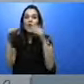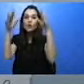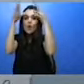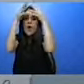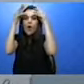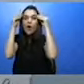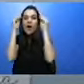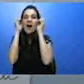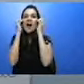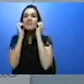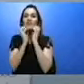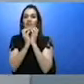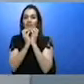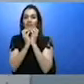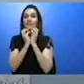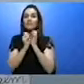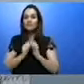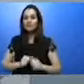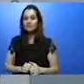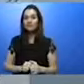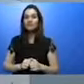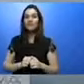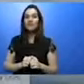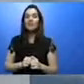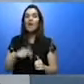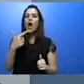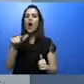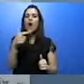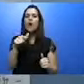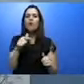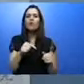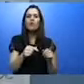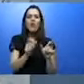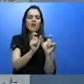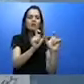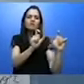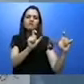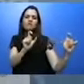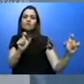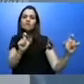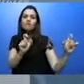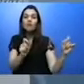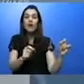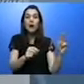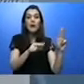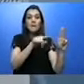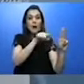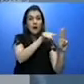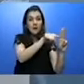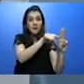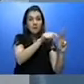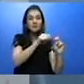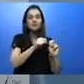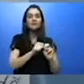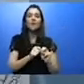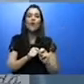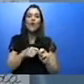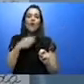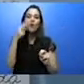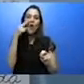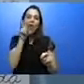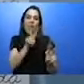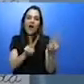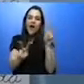legal. Na outra linha, outro parágrafo, letra maiúscula. O olhar de Mona